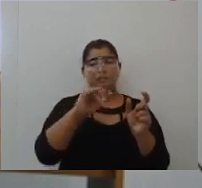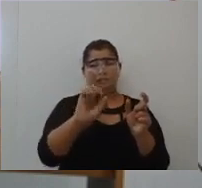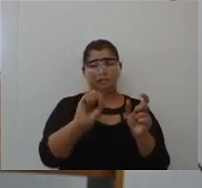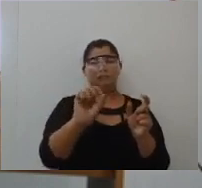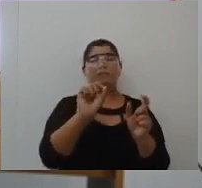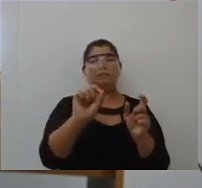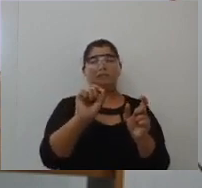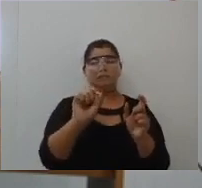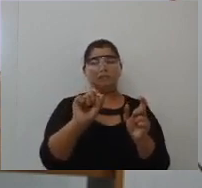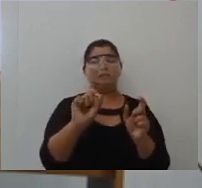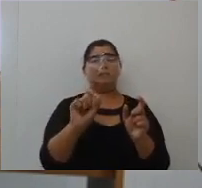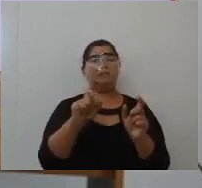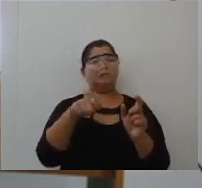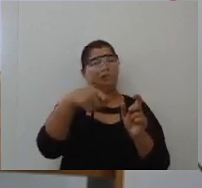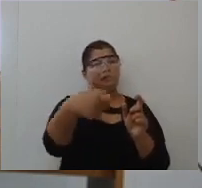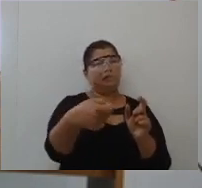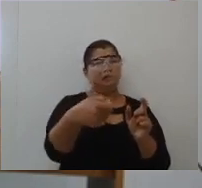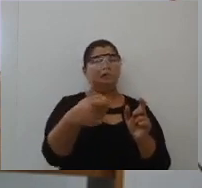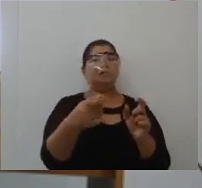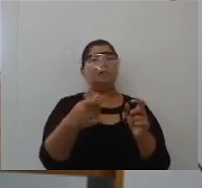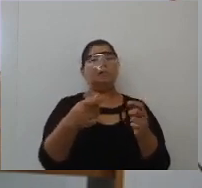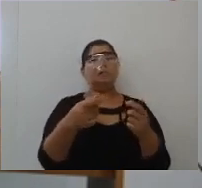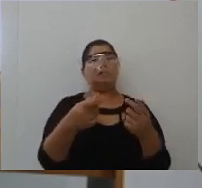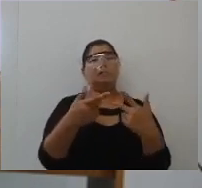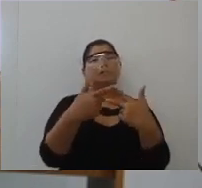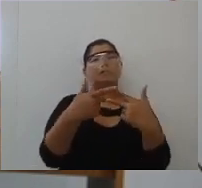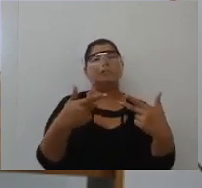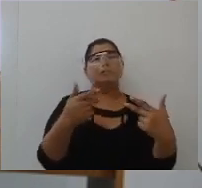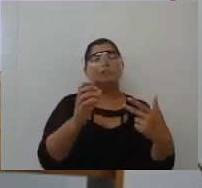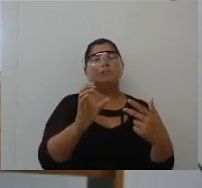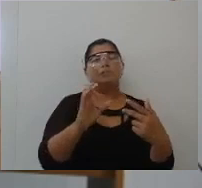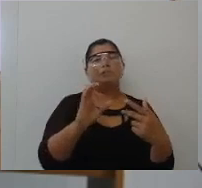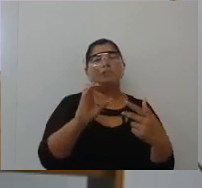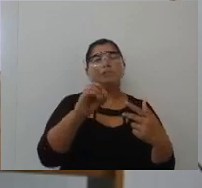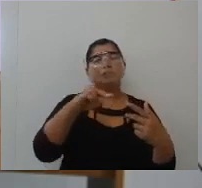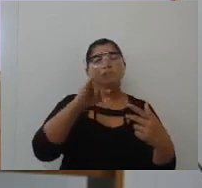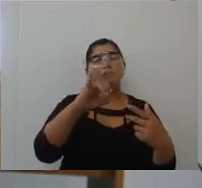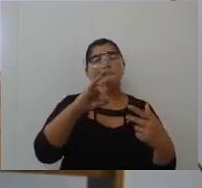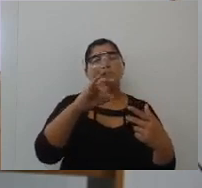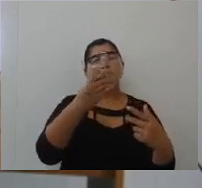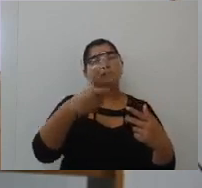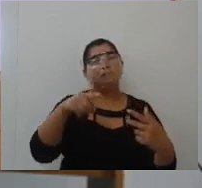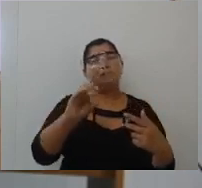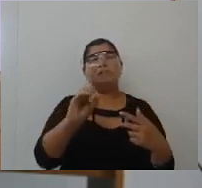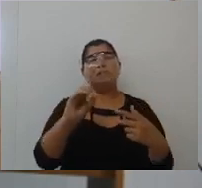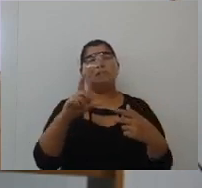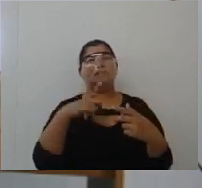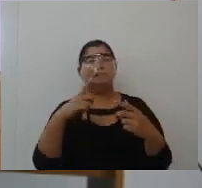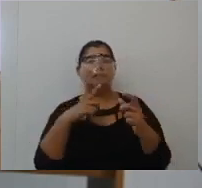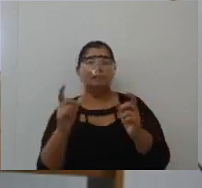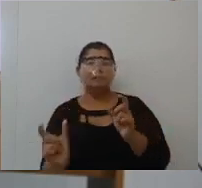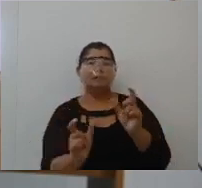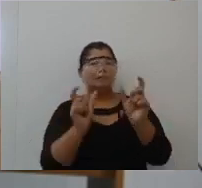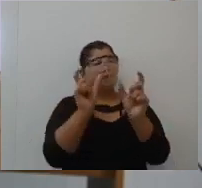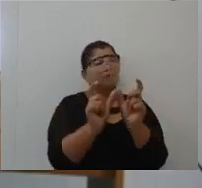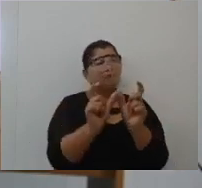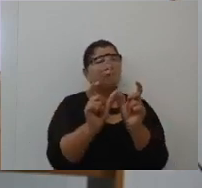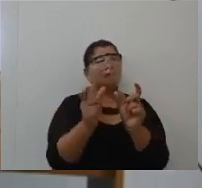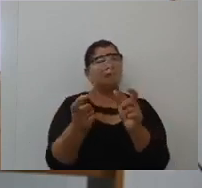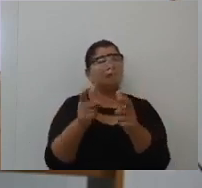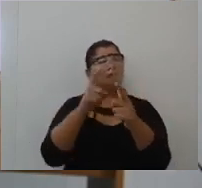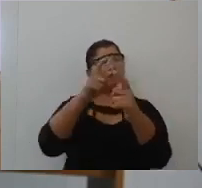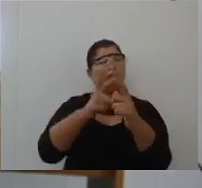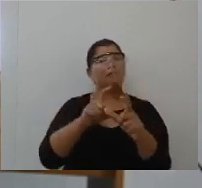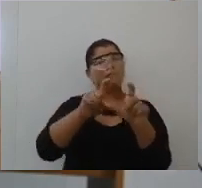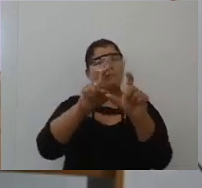né? Indicam condição, ou seja, uma ação está subordinada, está dependente a outra,